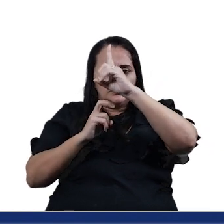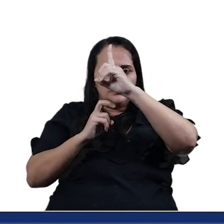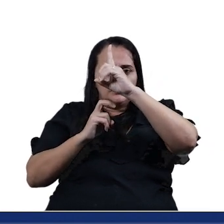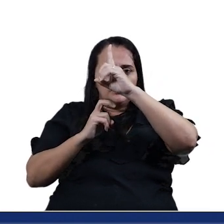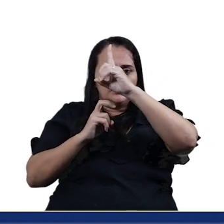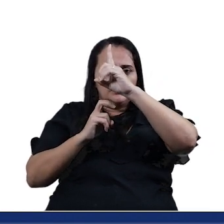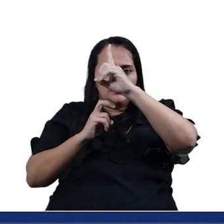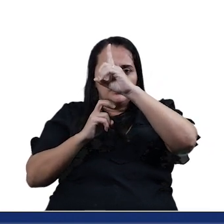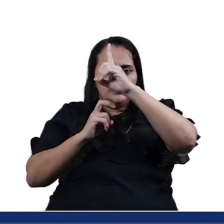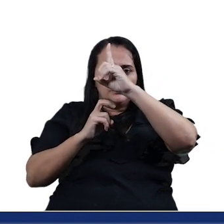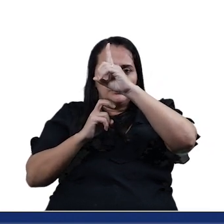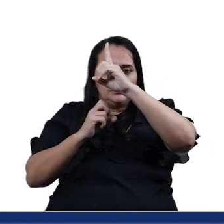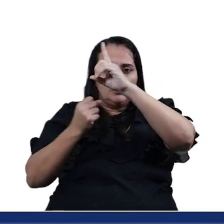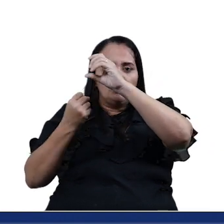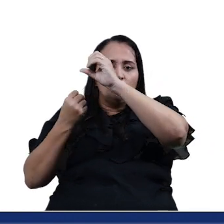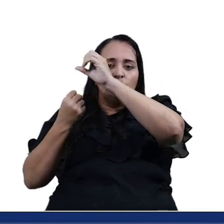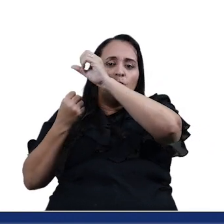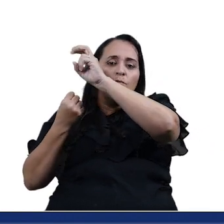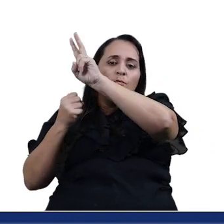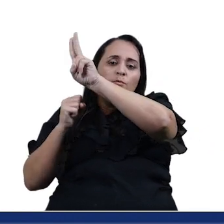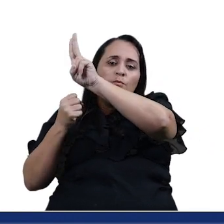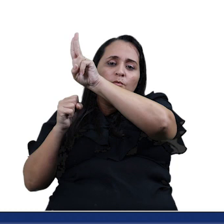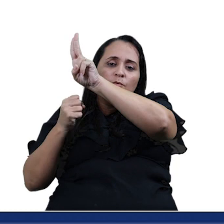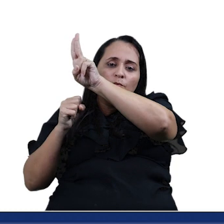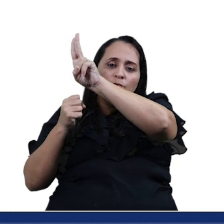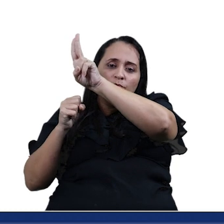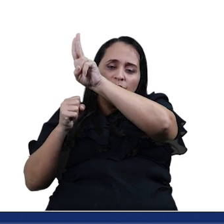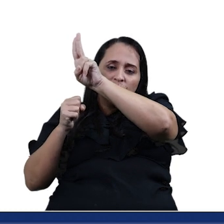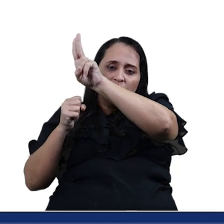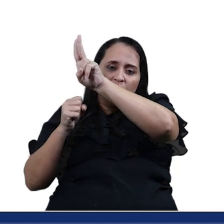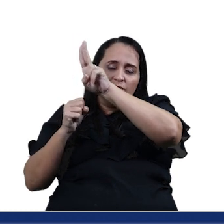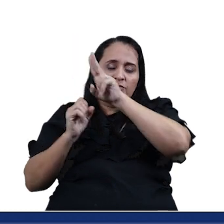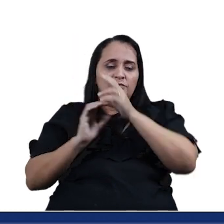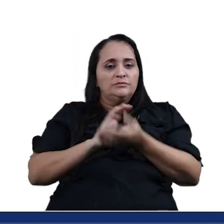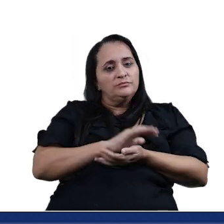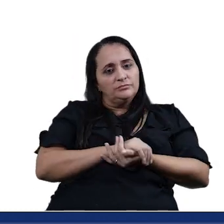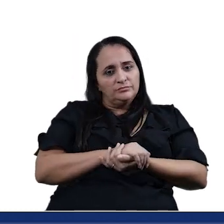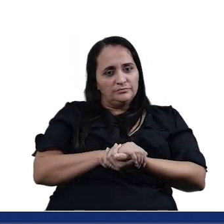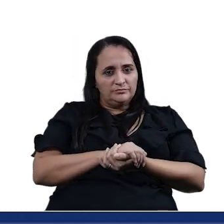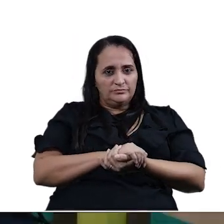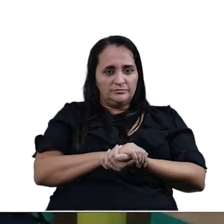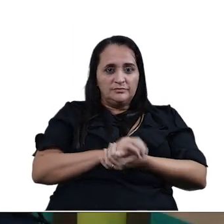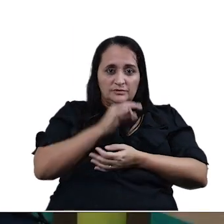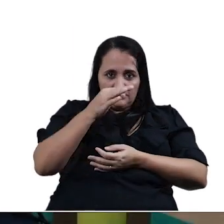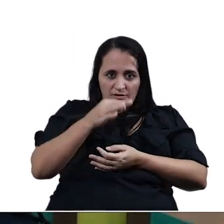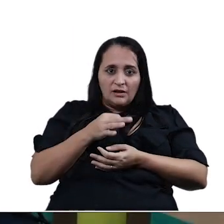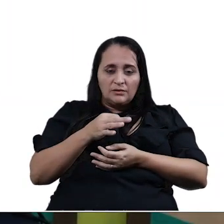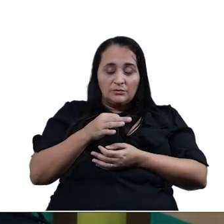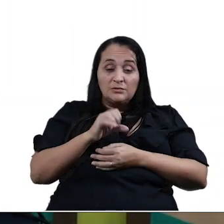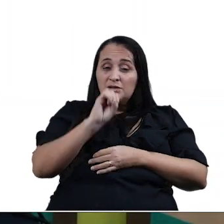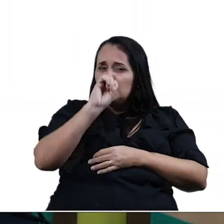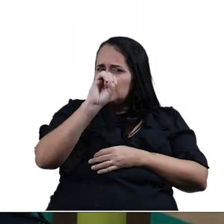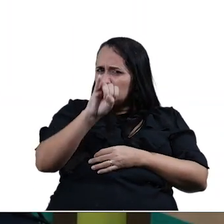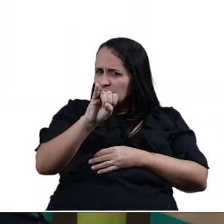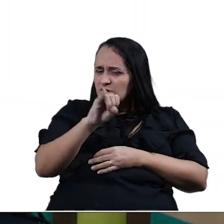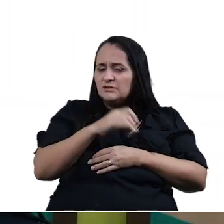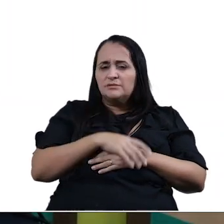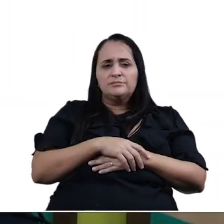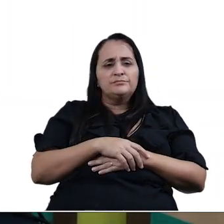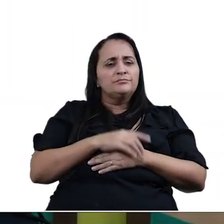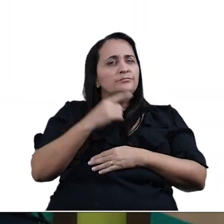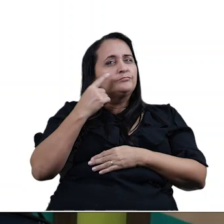ordem das dezenas, o 8 na ordem das unidades, certo? E se